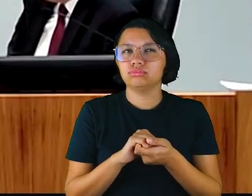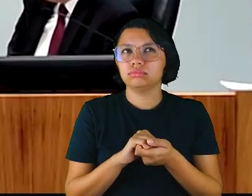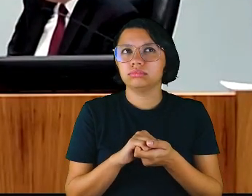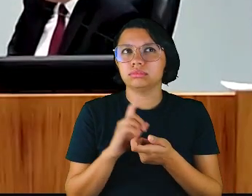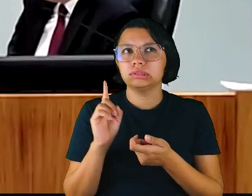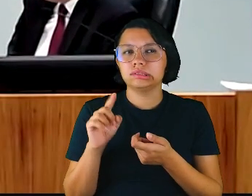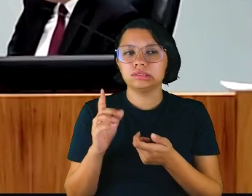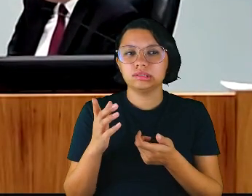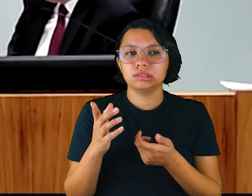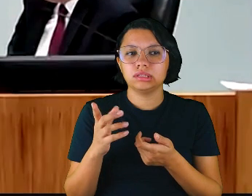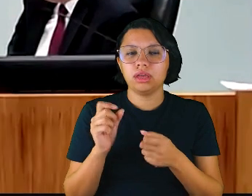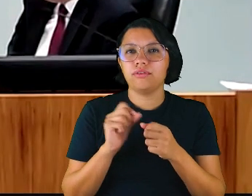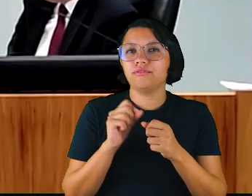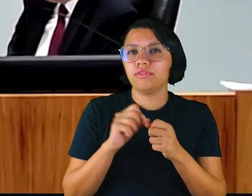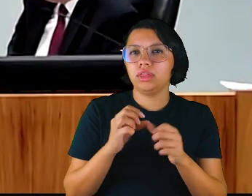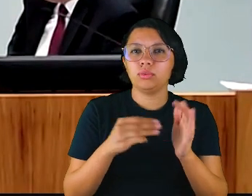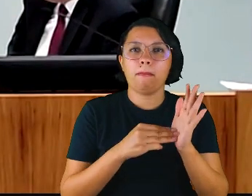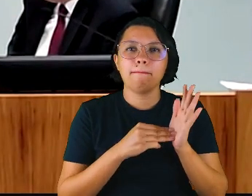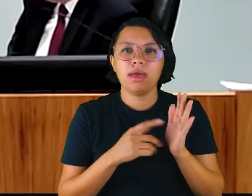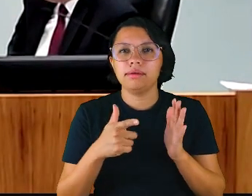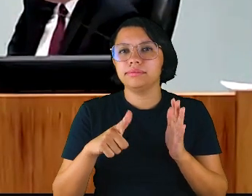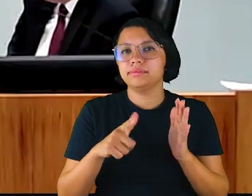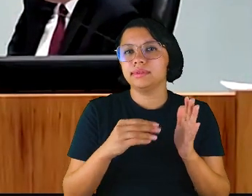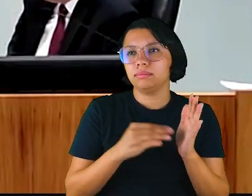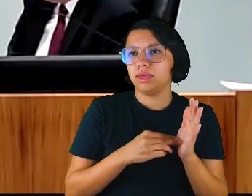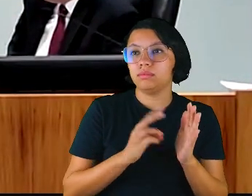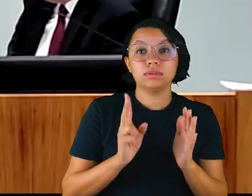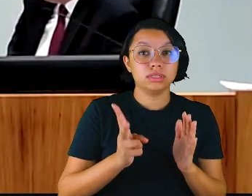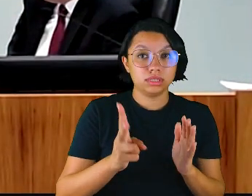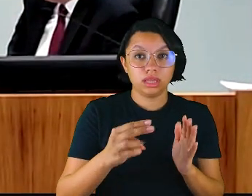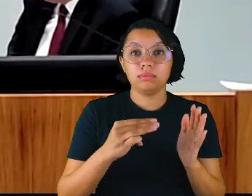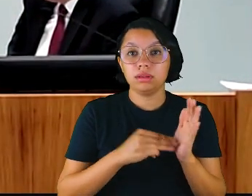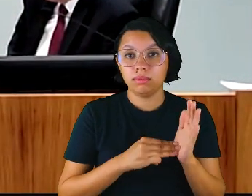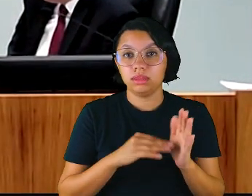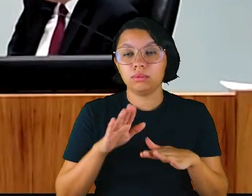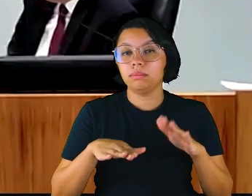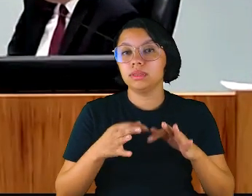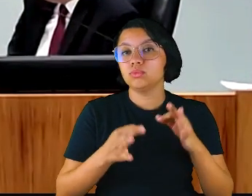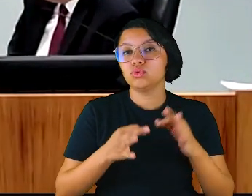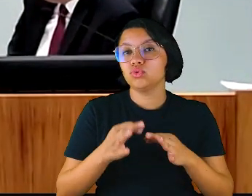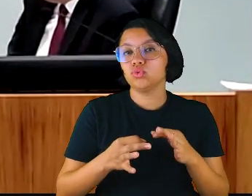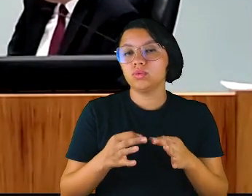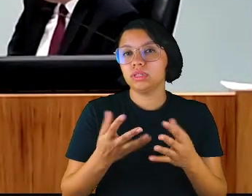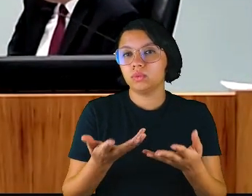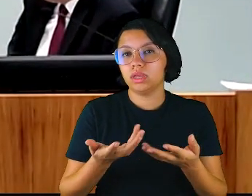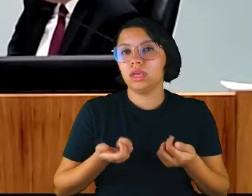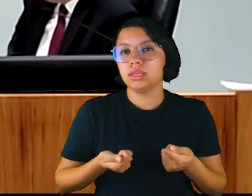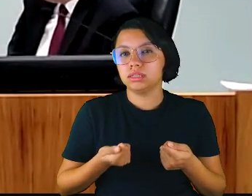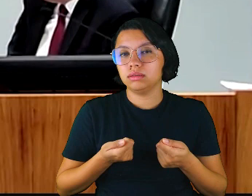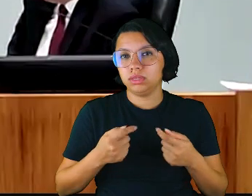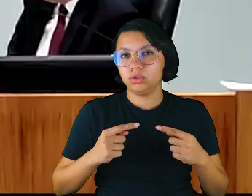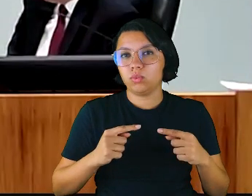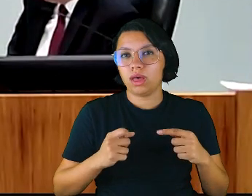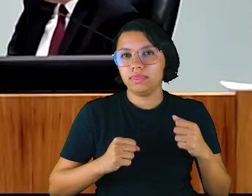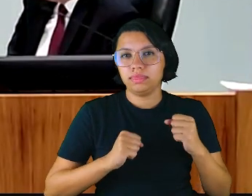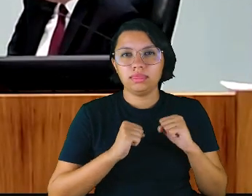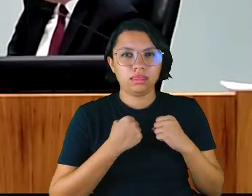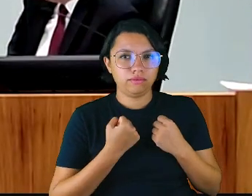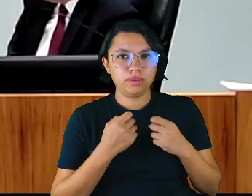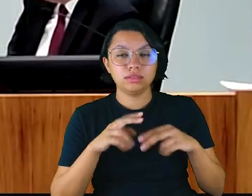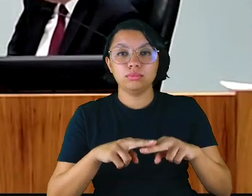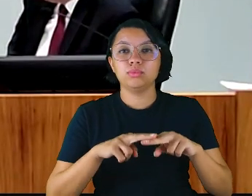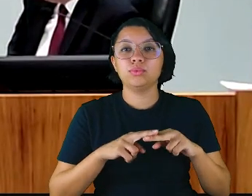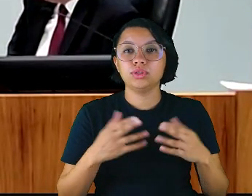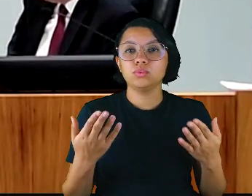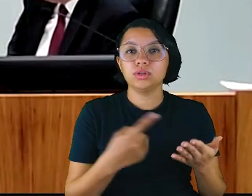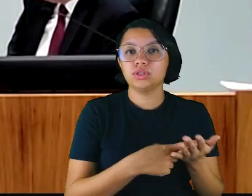acordo feito com mérito ou sem mérito, ele sempre é mérito, ainda que o juiz nem sequer tenha recebido a defesa. Por